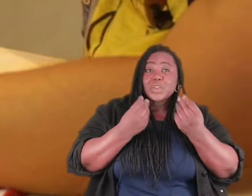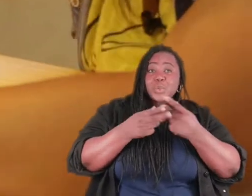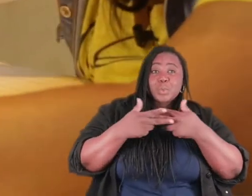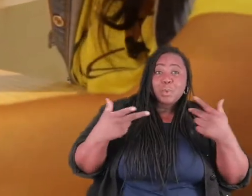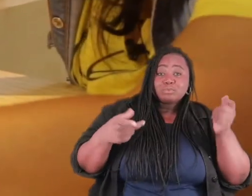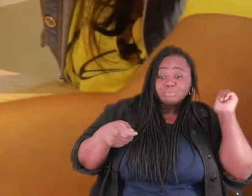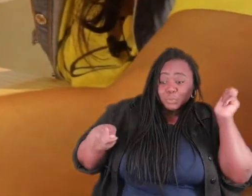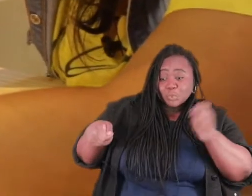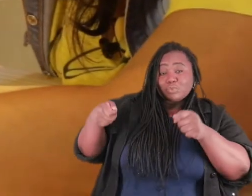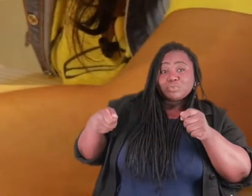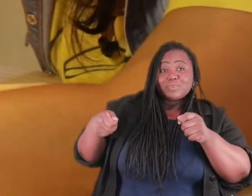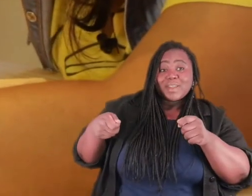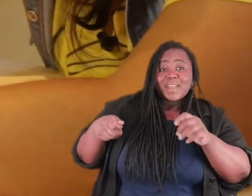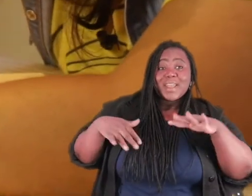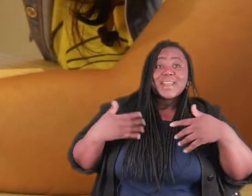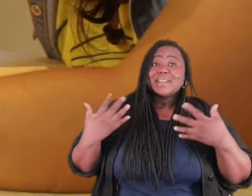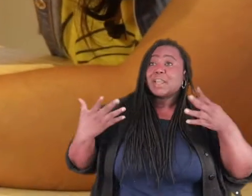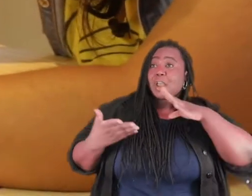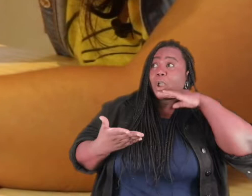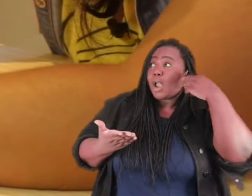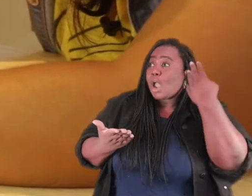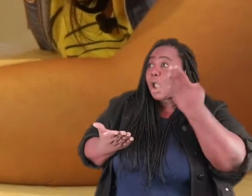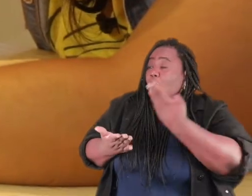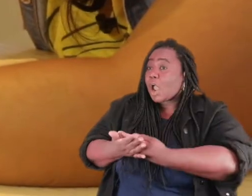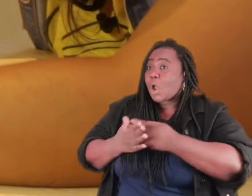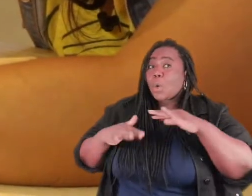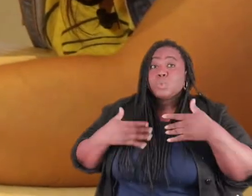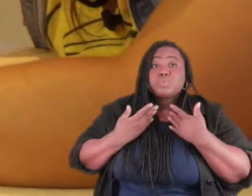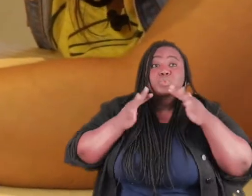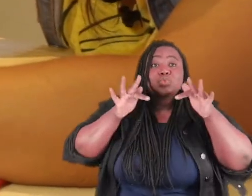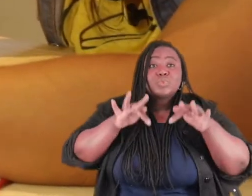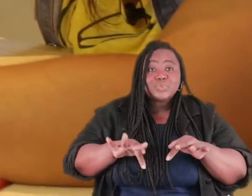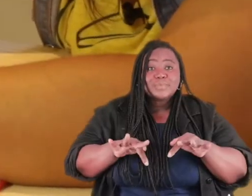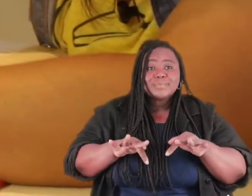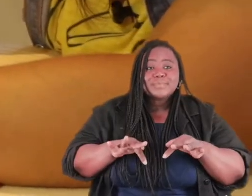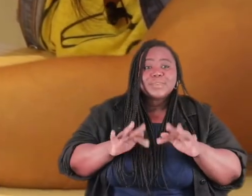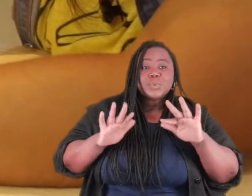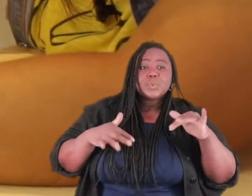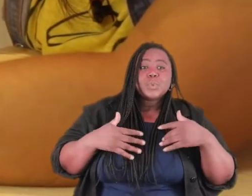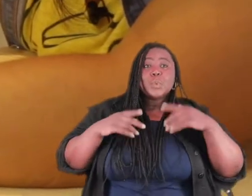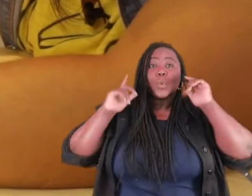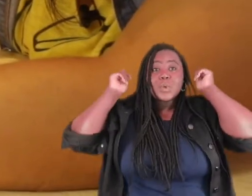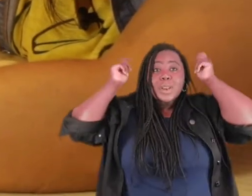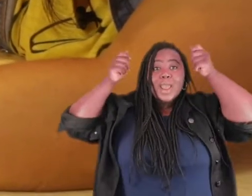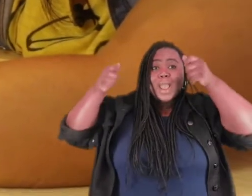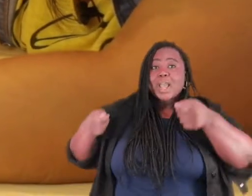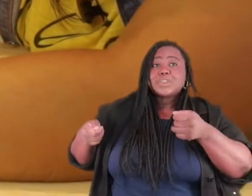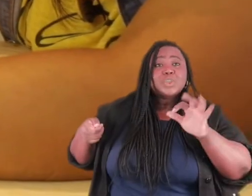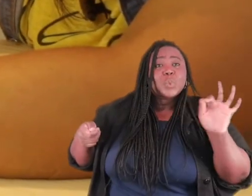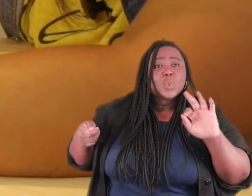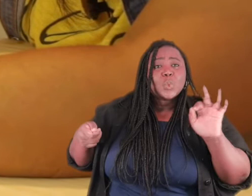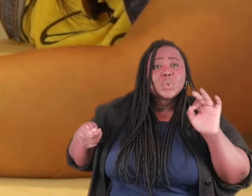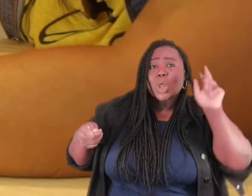uma varinha na mão. E foi enorme a surpresa no fim da apresentação. Quando virou a cartola,